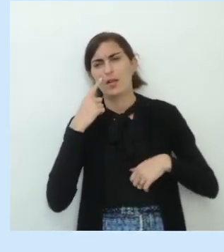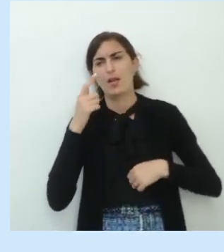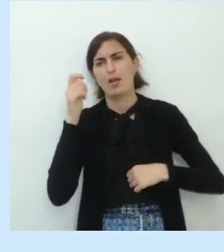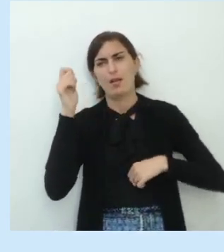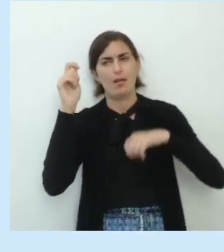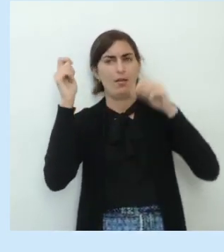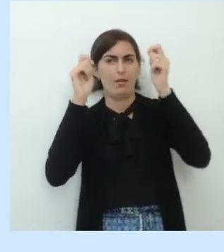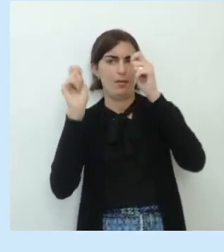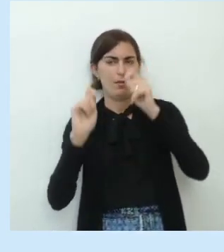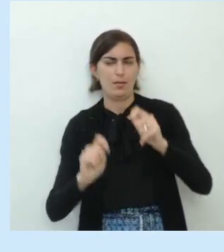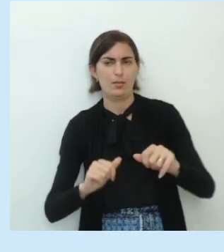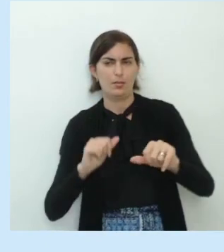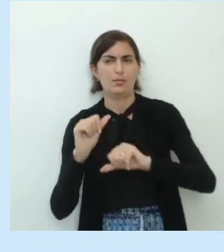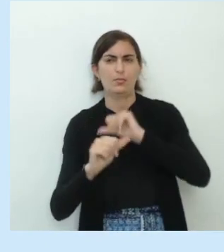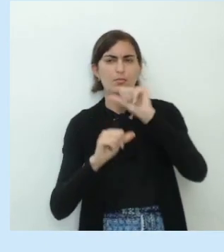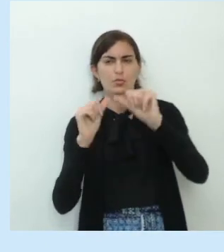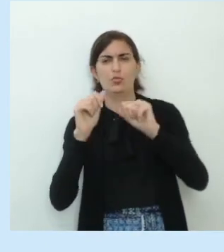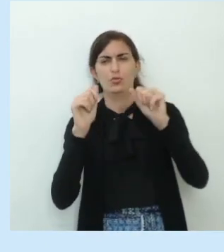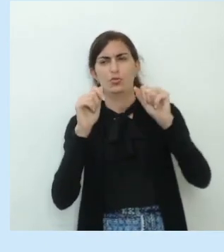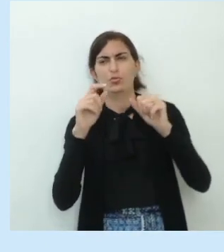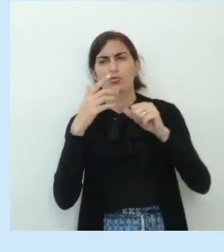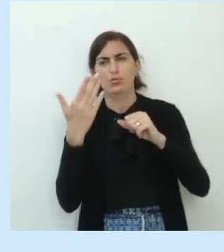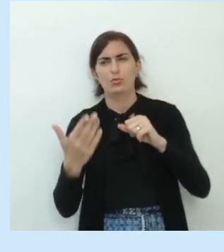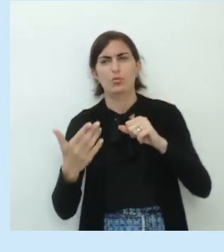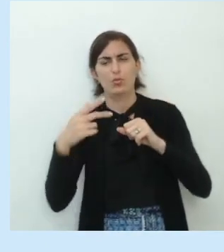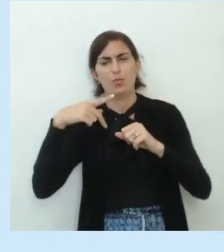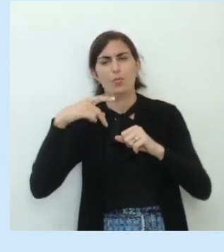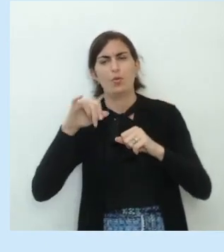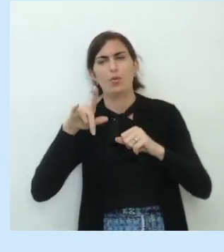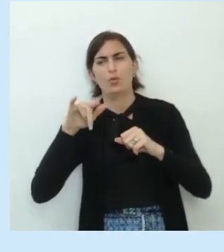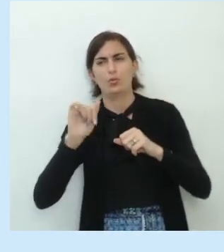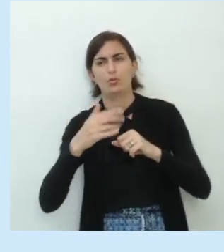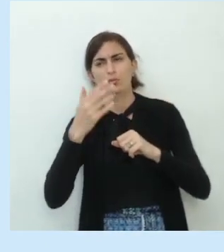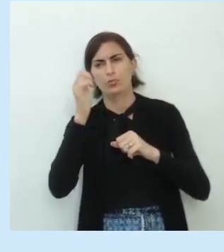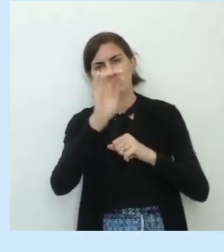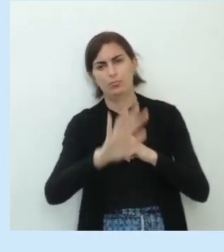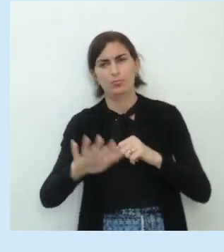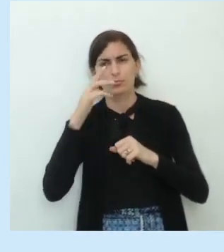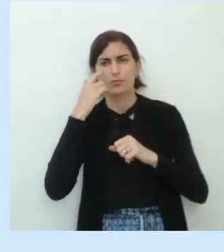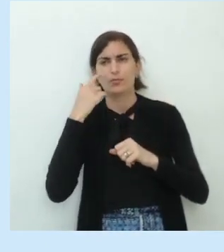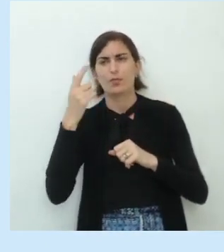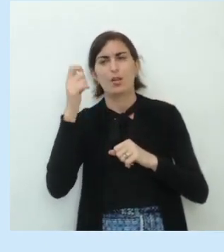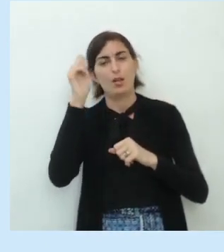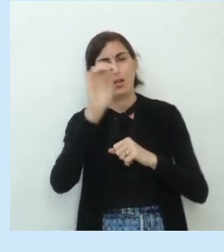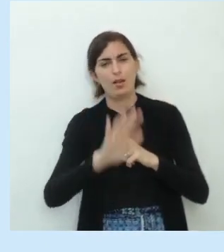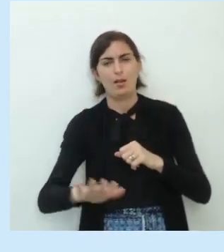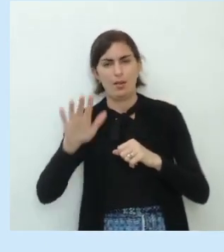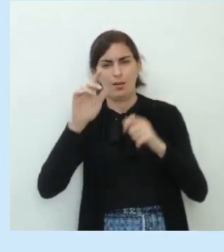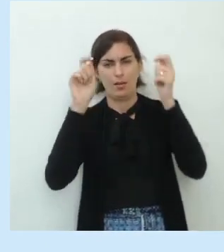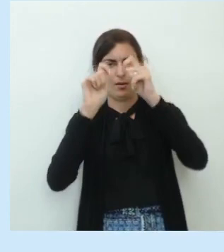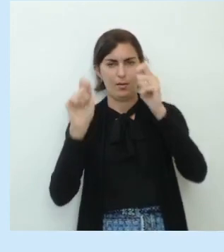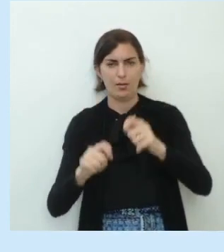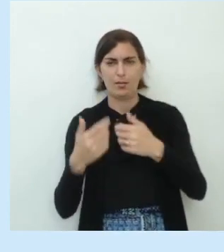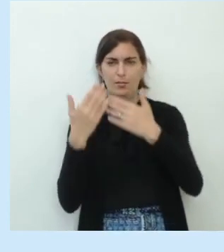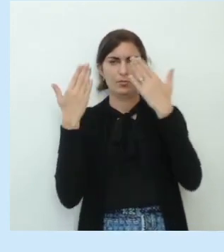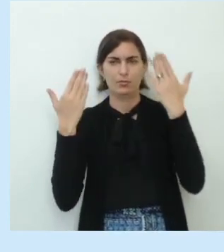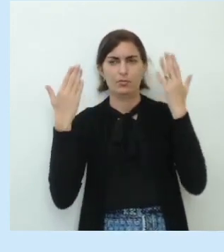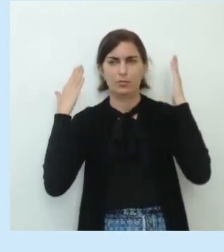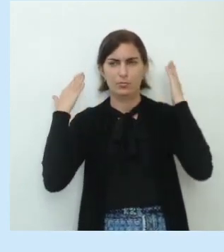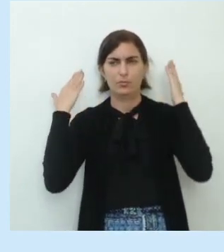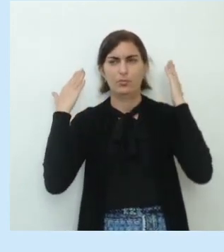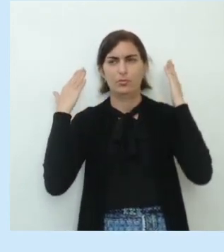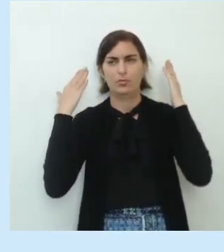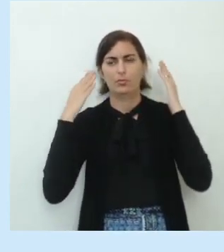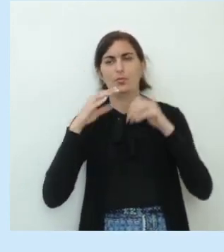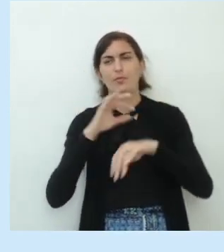artes. Transformações geométricas no polígono, no plano cartesiano, agora nas artes. Eu trouxe para você um quadro da obra